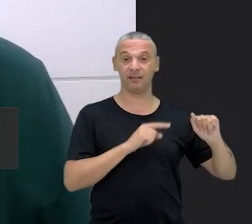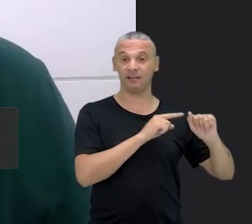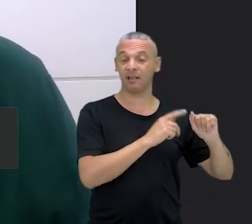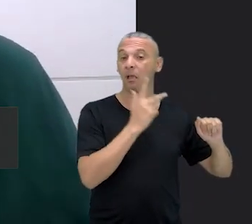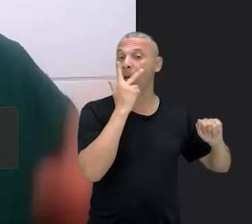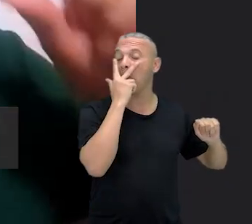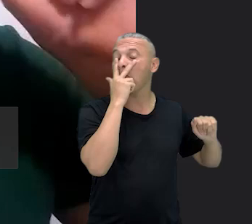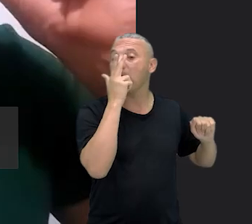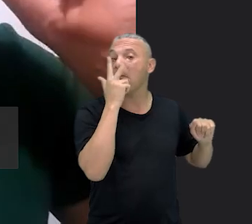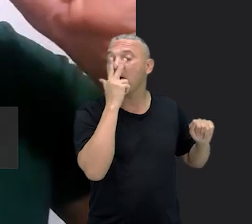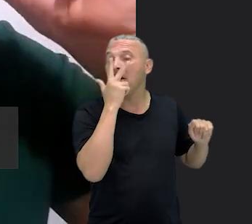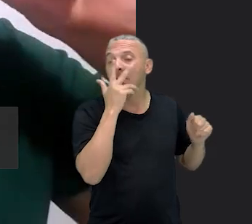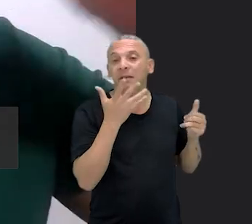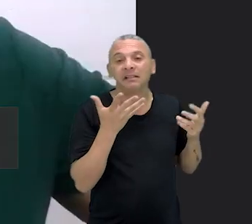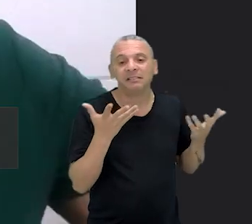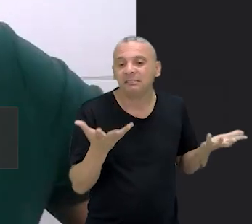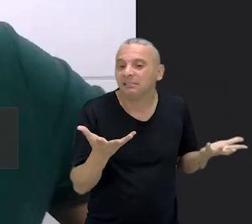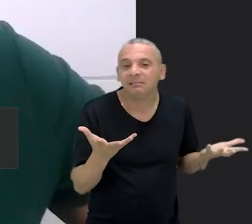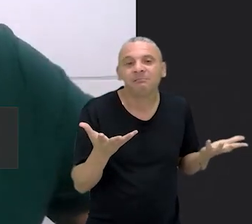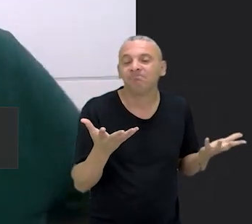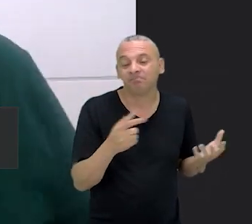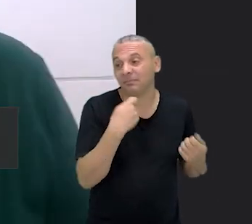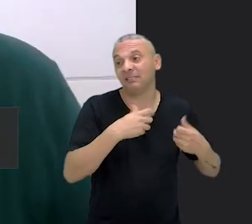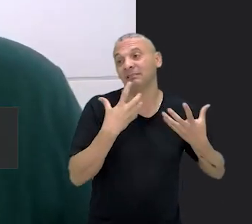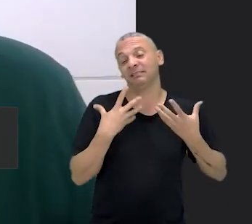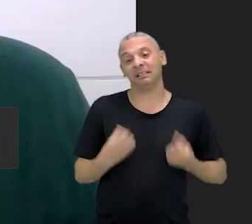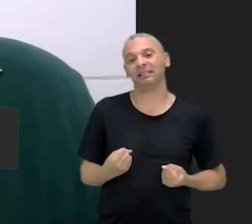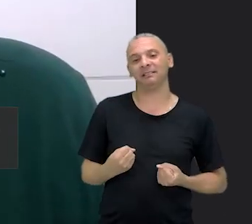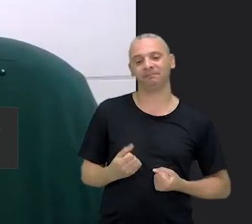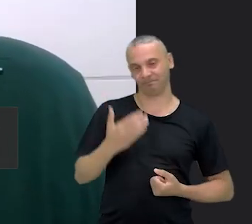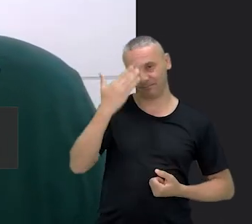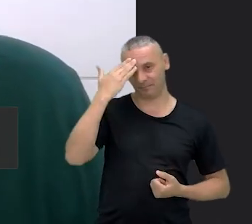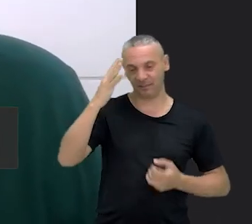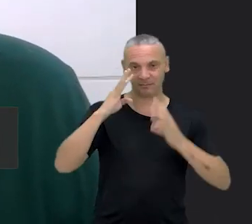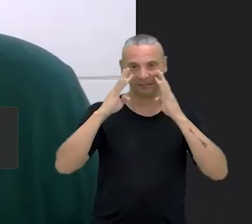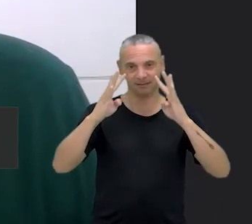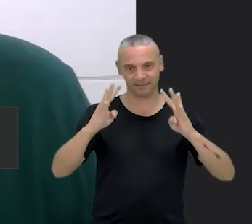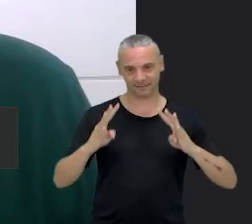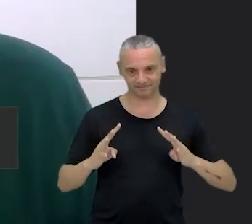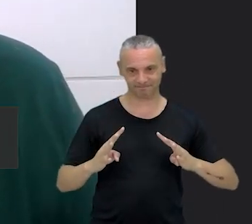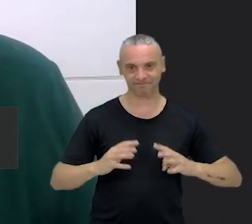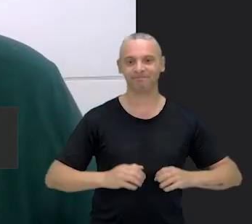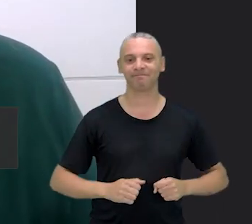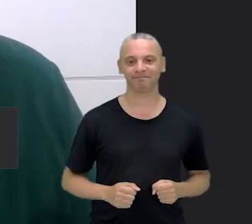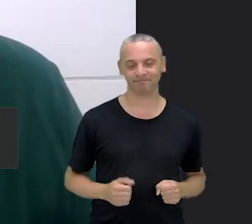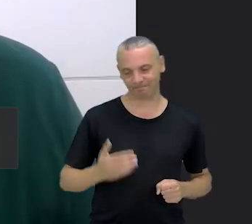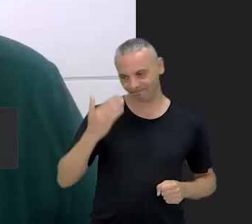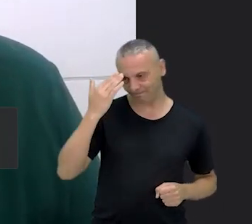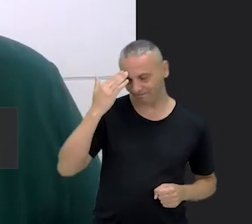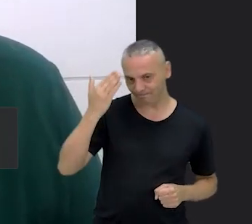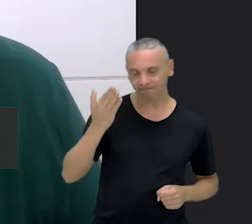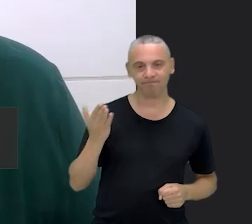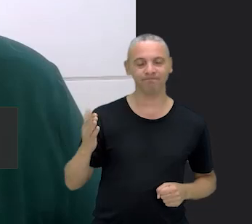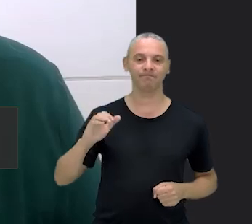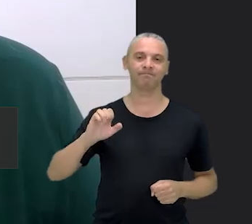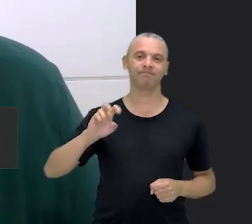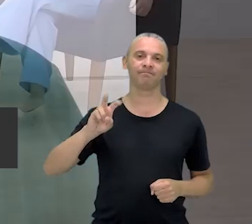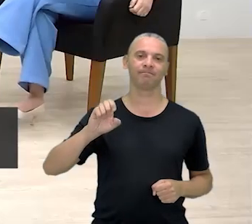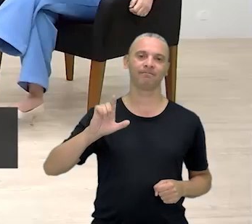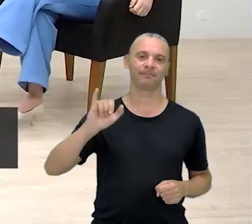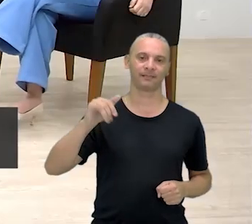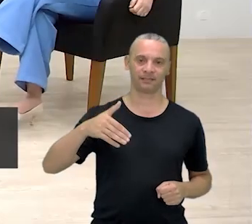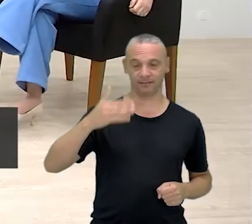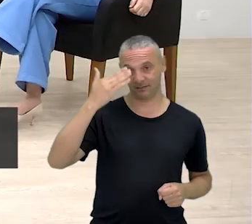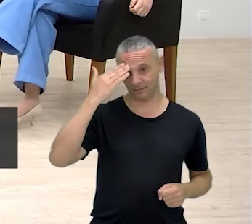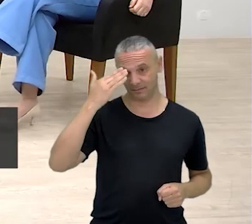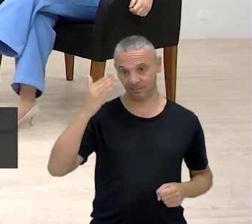digamos assim, porque elas tinham que aceitar. Agradeço. O gatinho está te agradecendo aqui também, Evelyn.